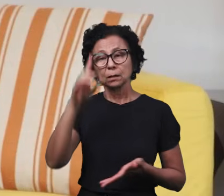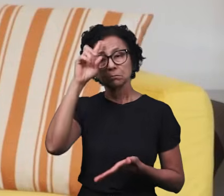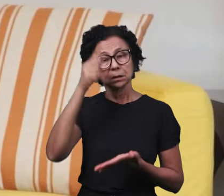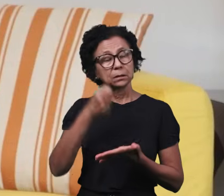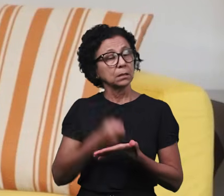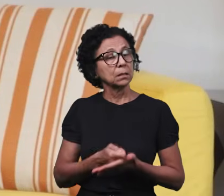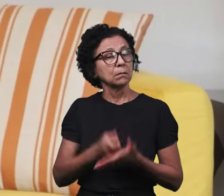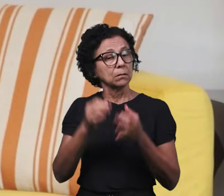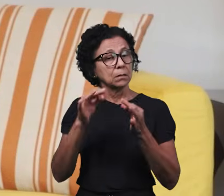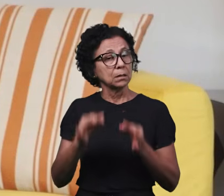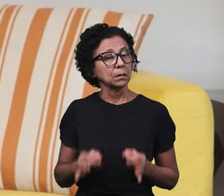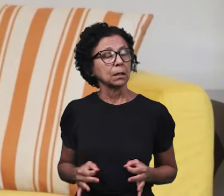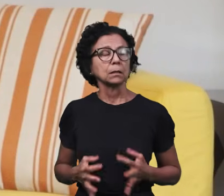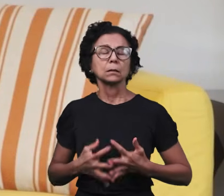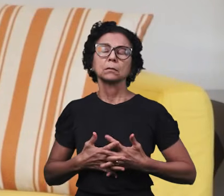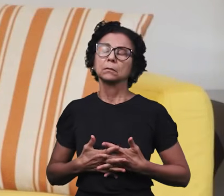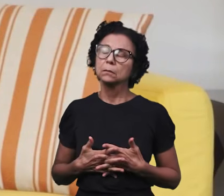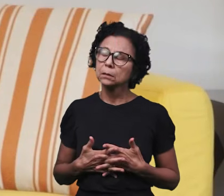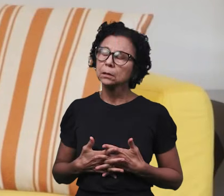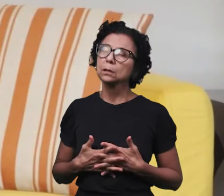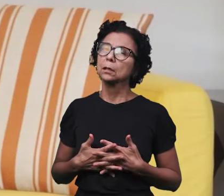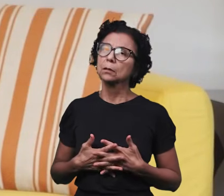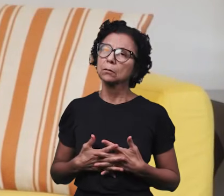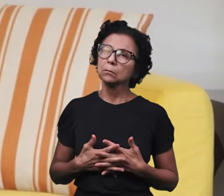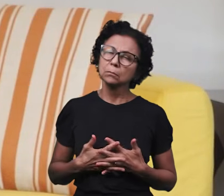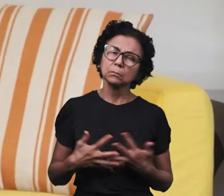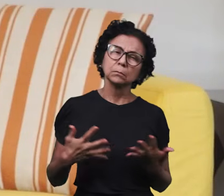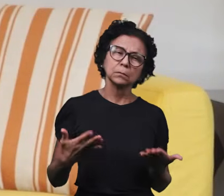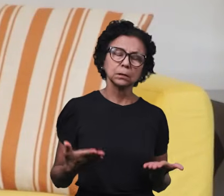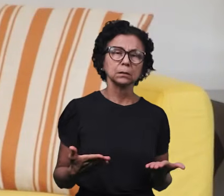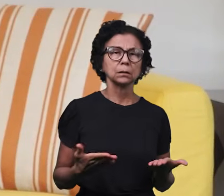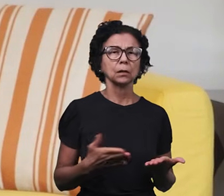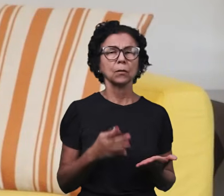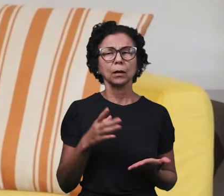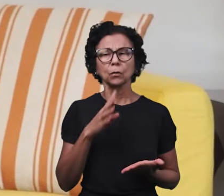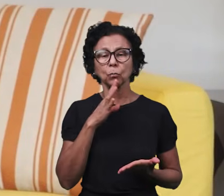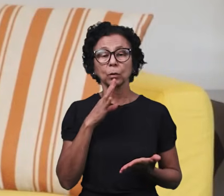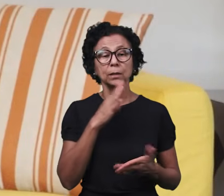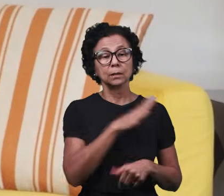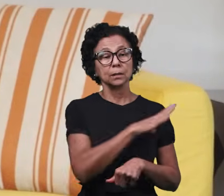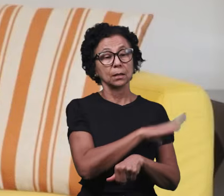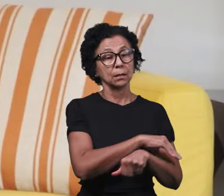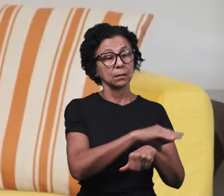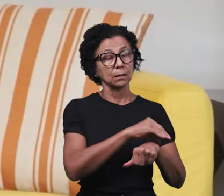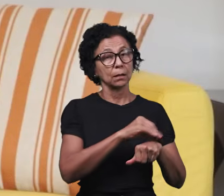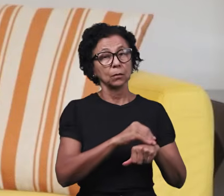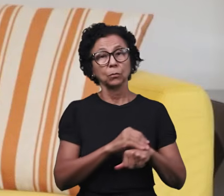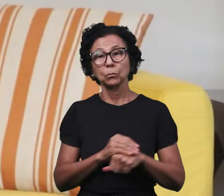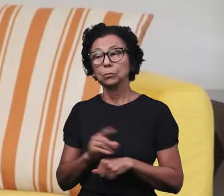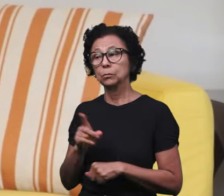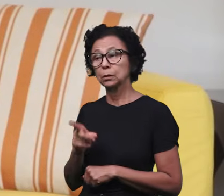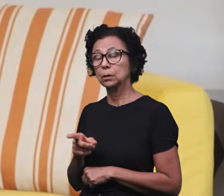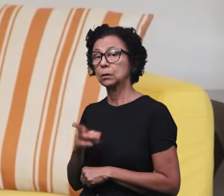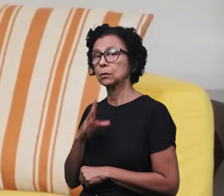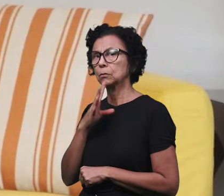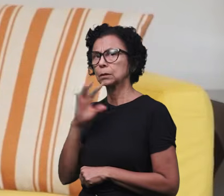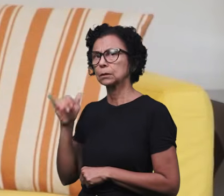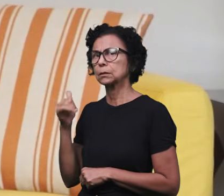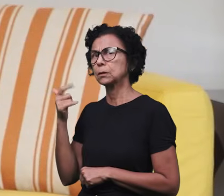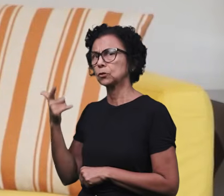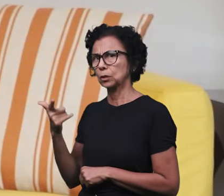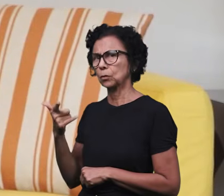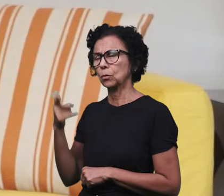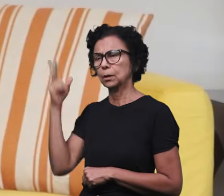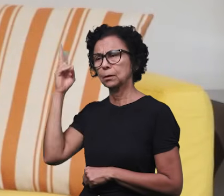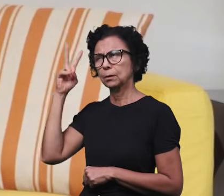chegou, Rebeca não hesitou, pois sabia em quem havia crido e confiava plenamente no cumprimento daquilo que Deus havia falado